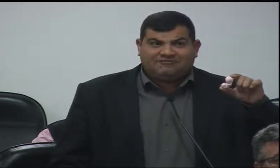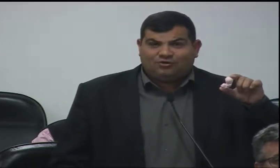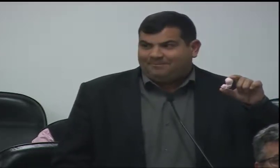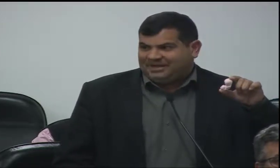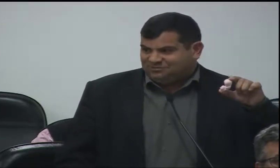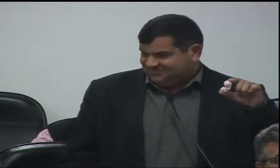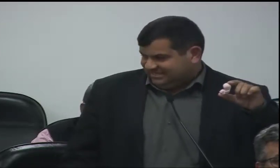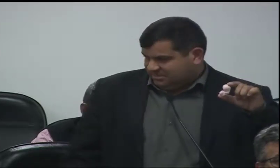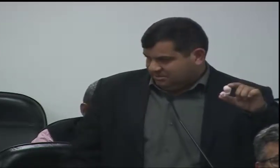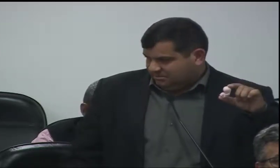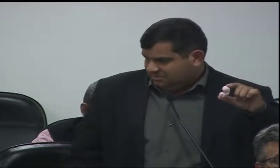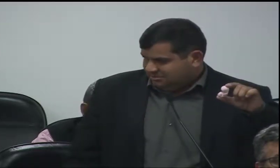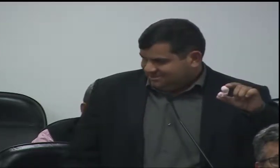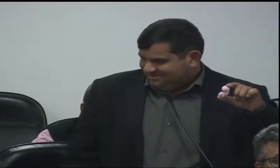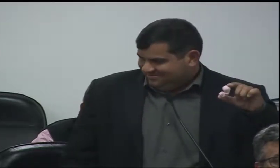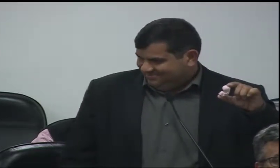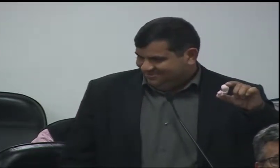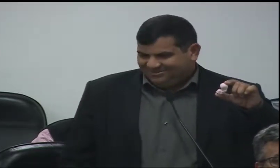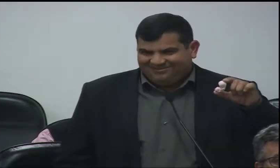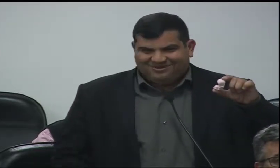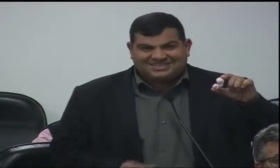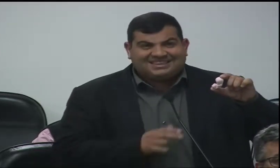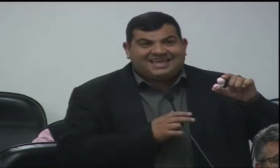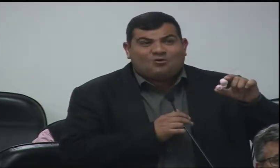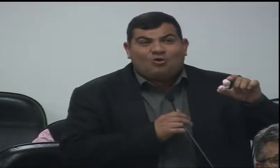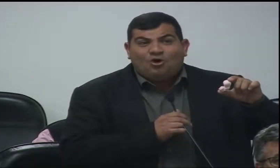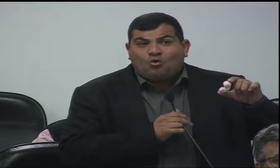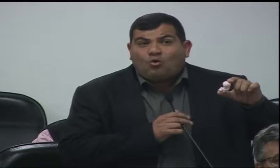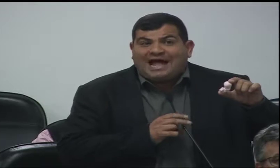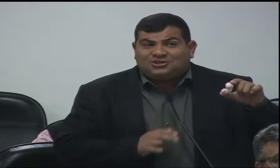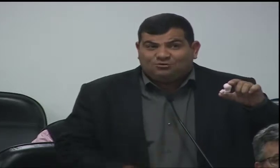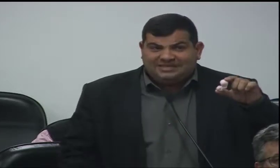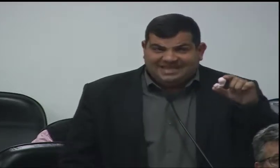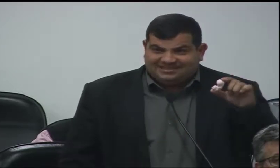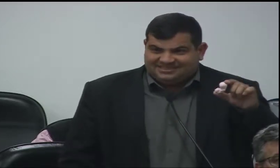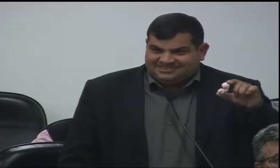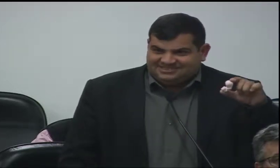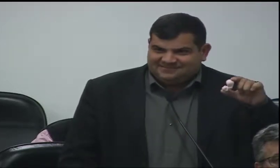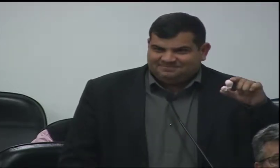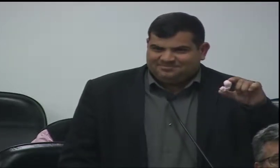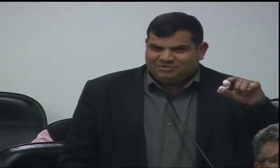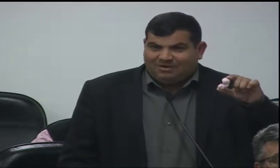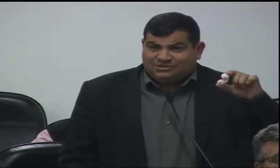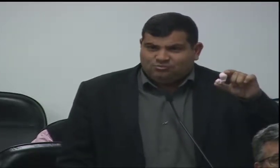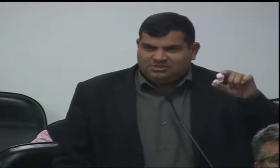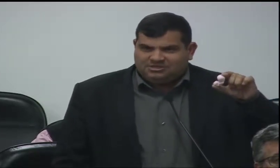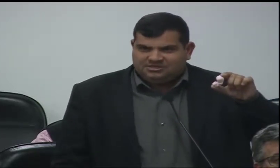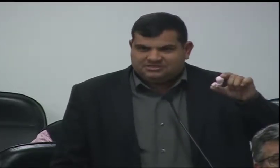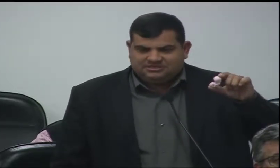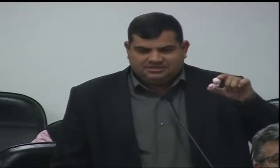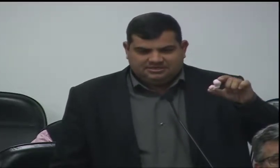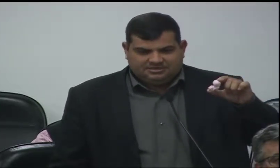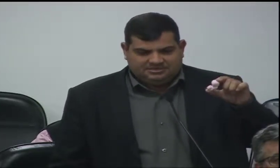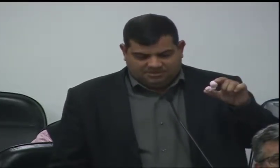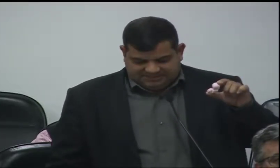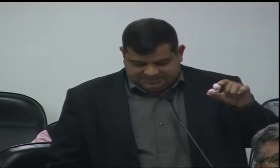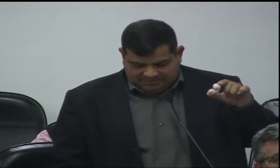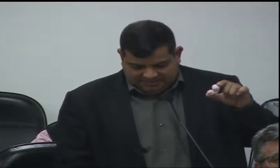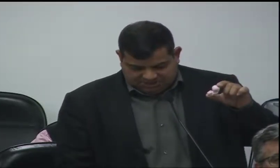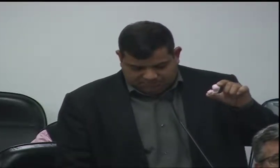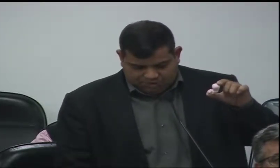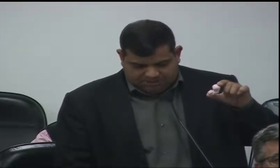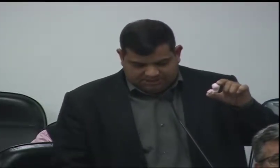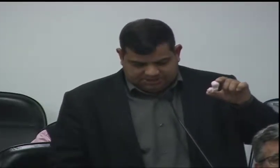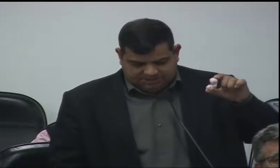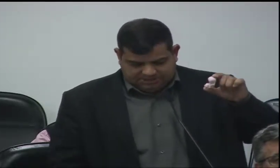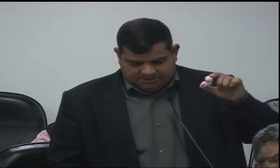aqui. Avô é pai 2 vezes, Lemão? O Lemão já tem 4 netas, 4 meninas. Então, assim, eu